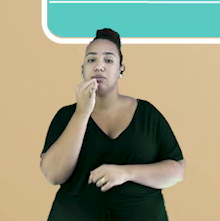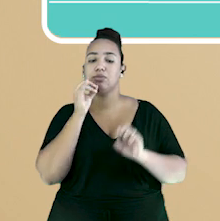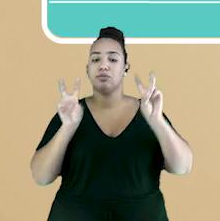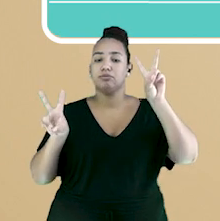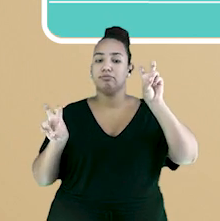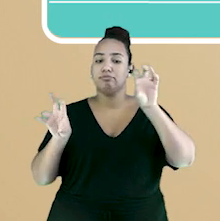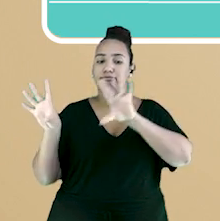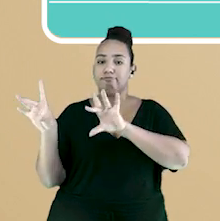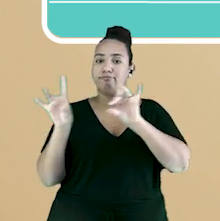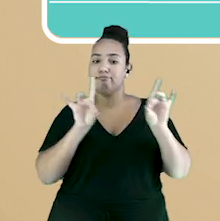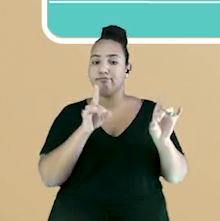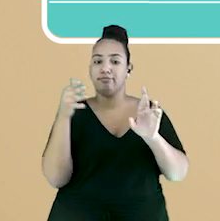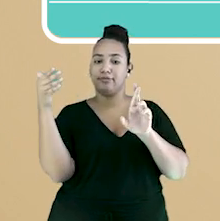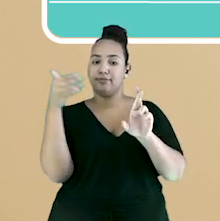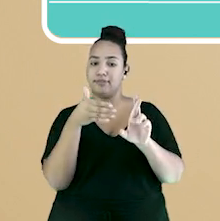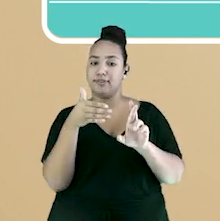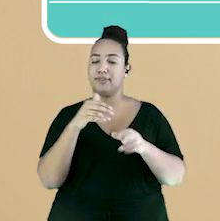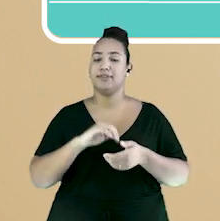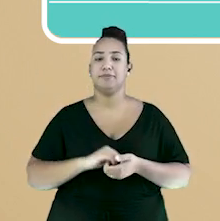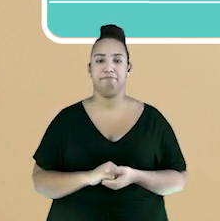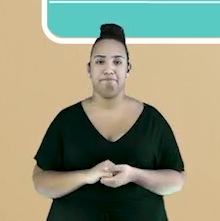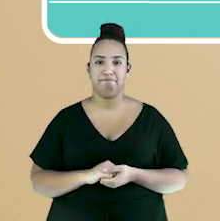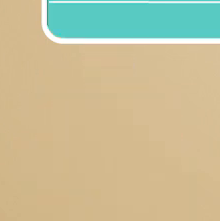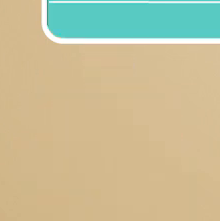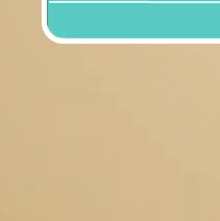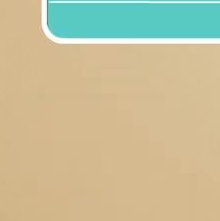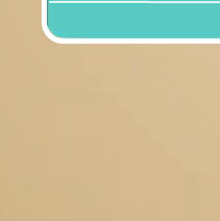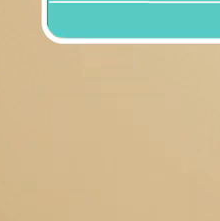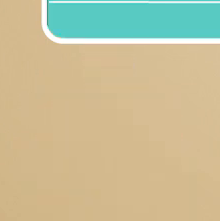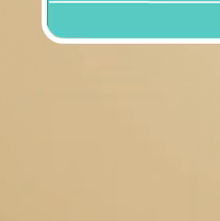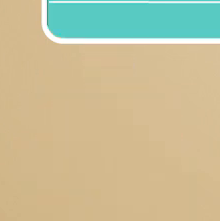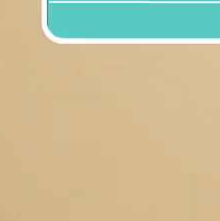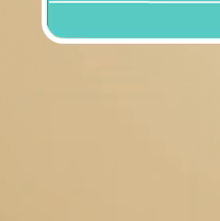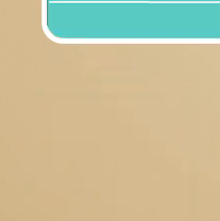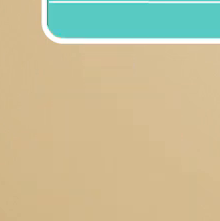ocorrem citações sem as devidas referências. Tempo para vocês.